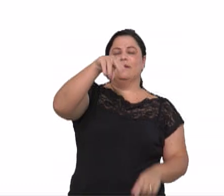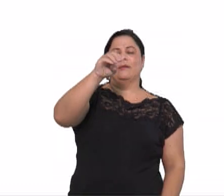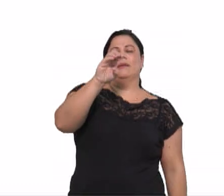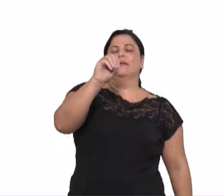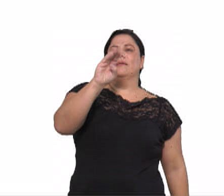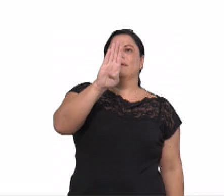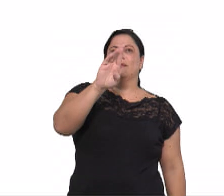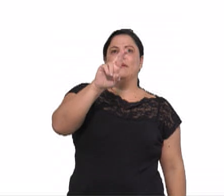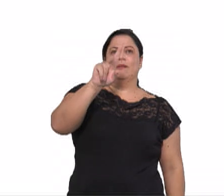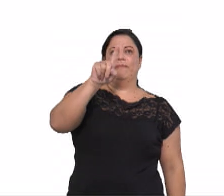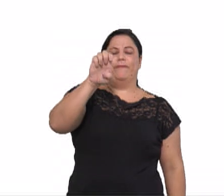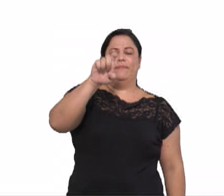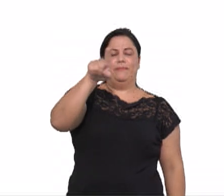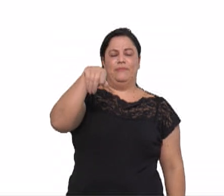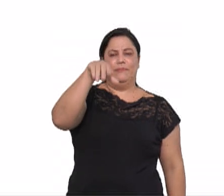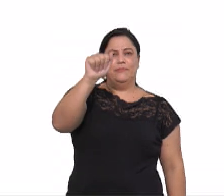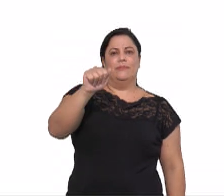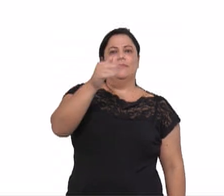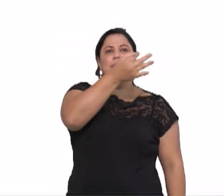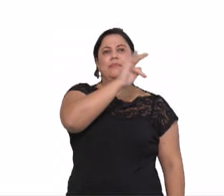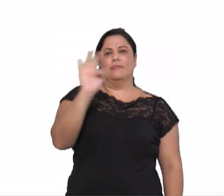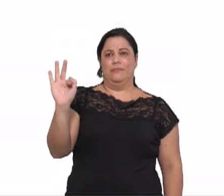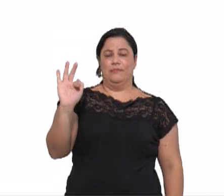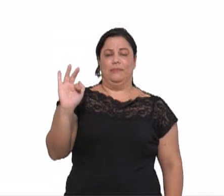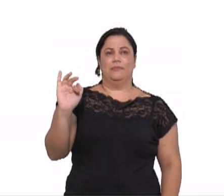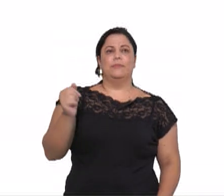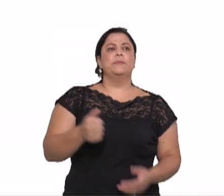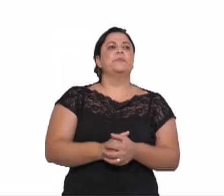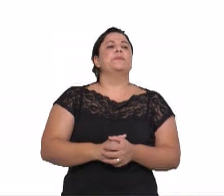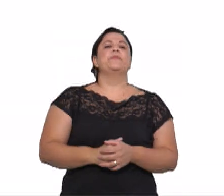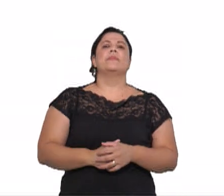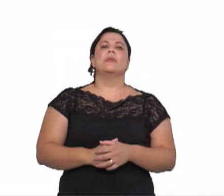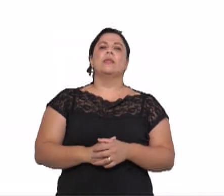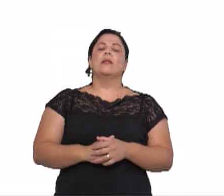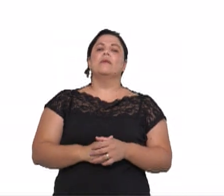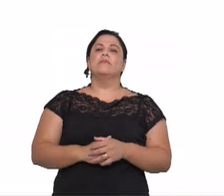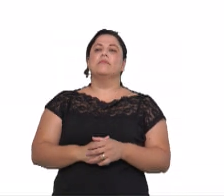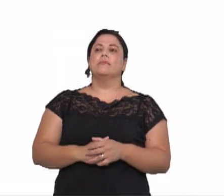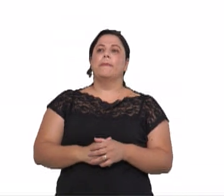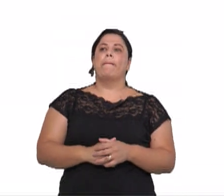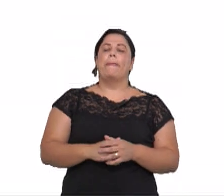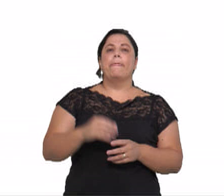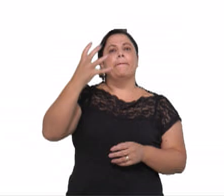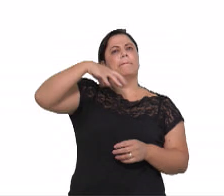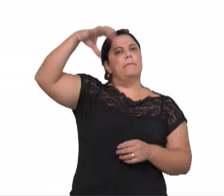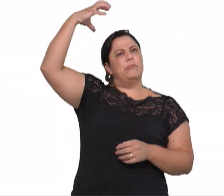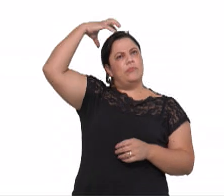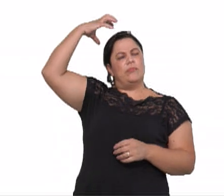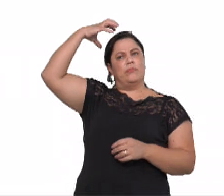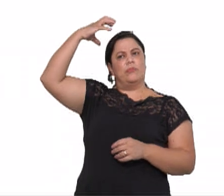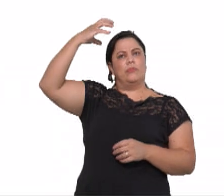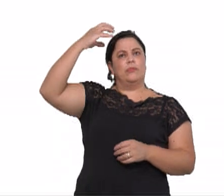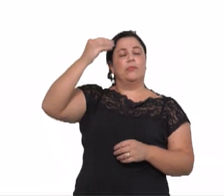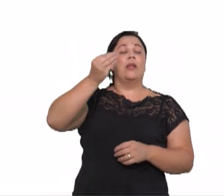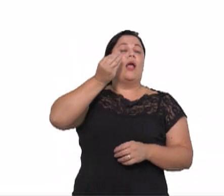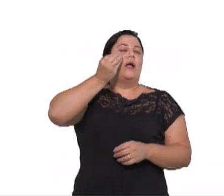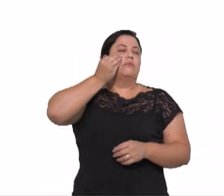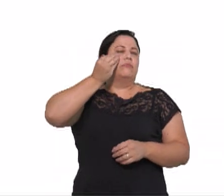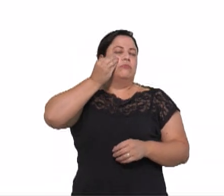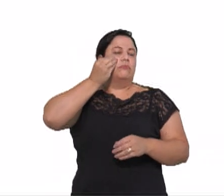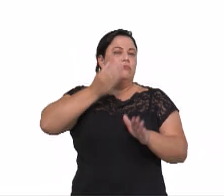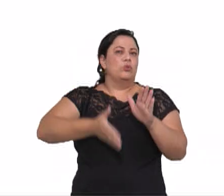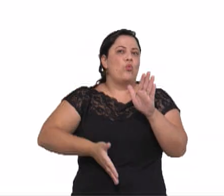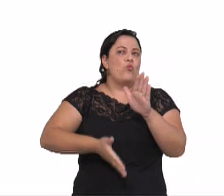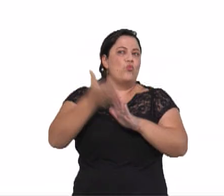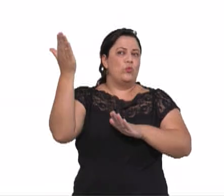ser preso na fronteira, não pense você que os países vizinhos autoritários,